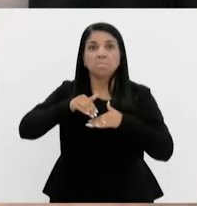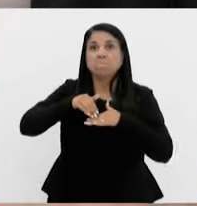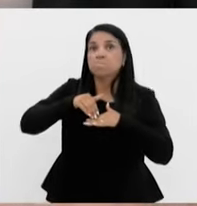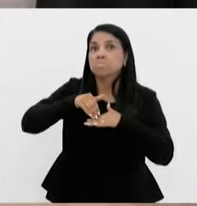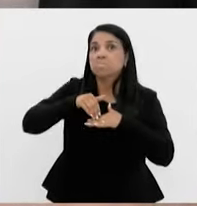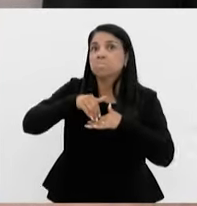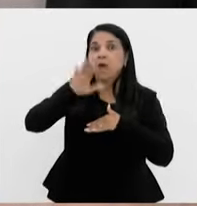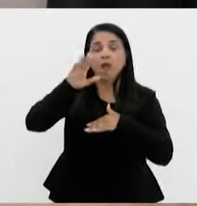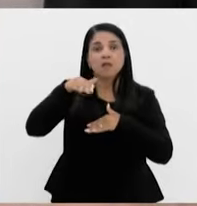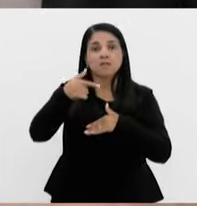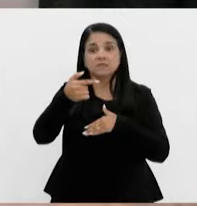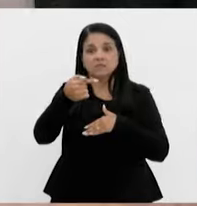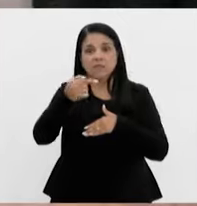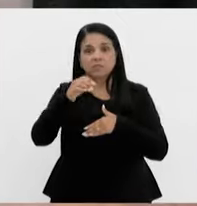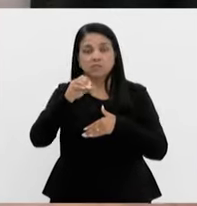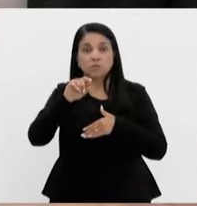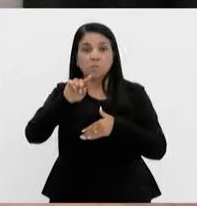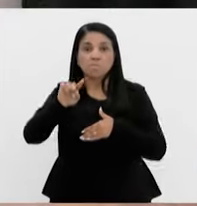7000